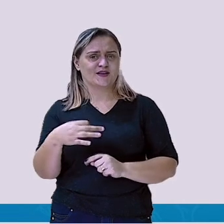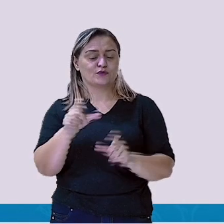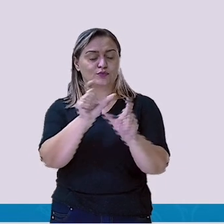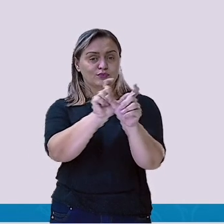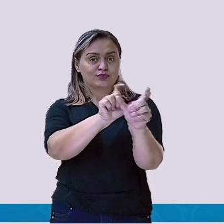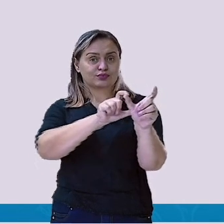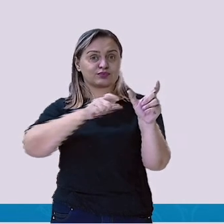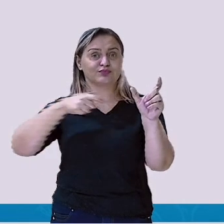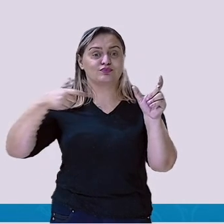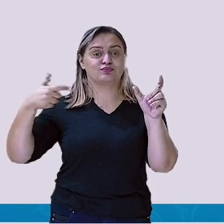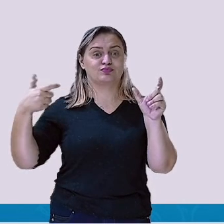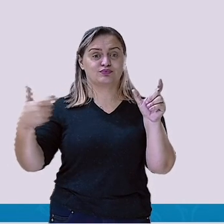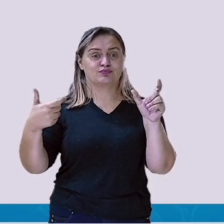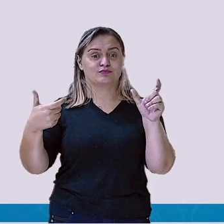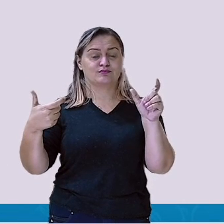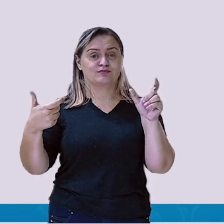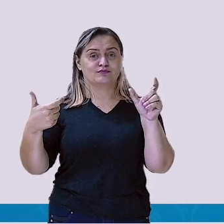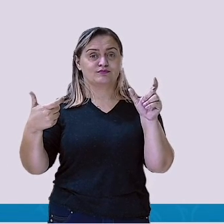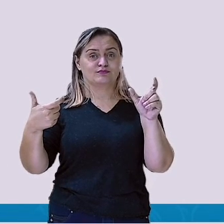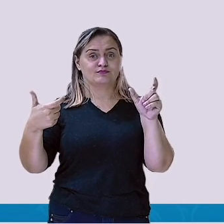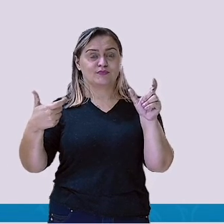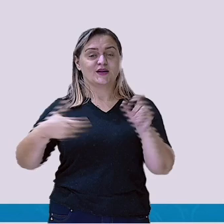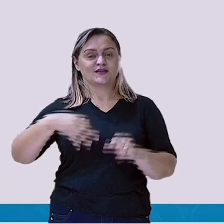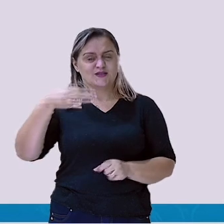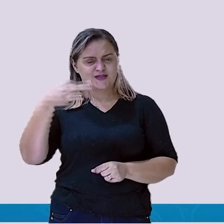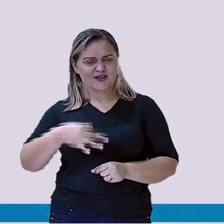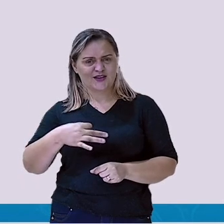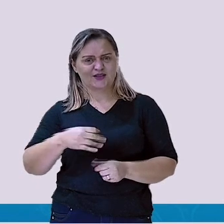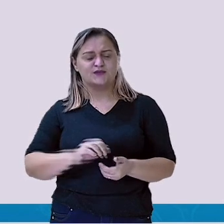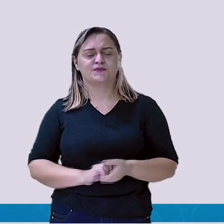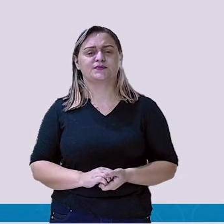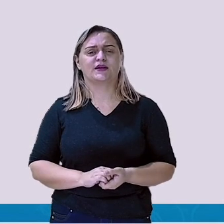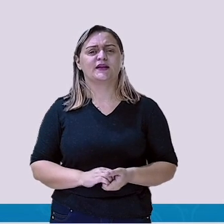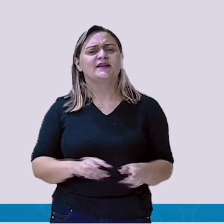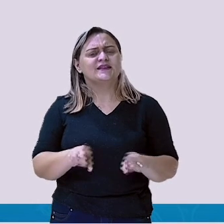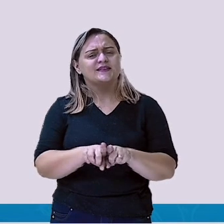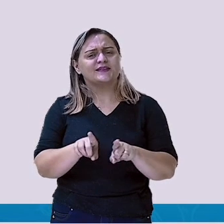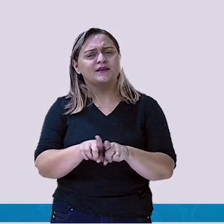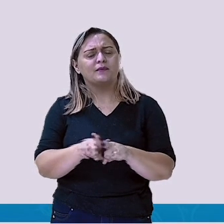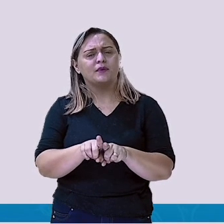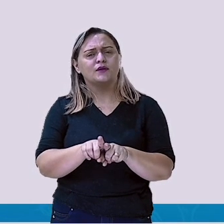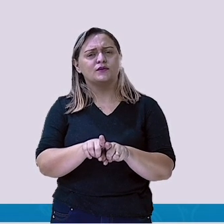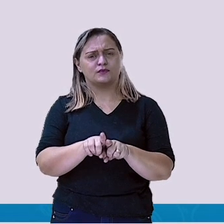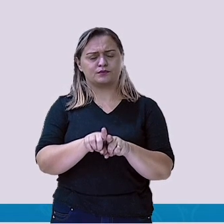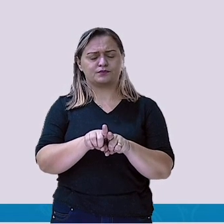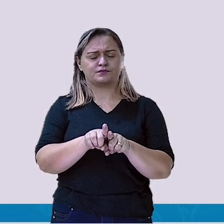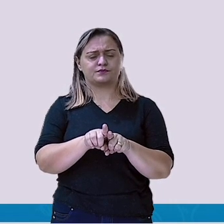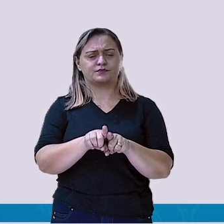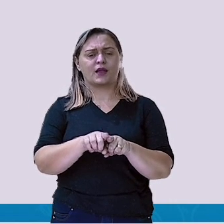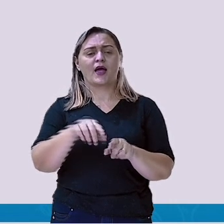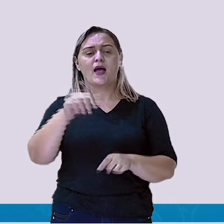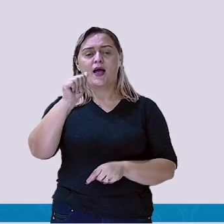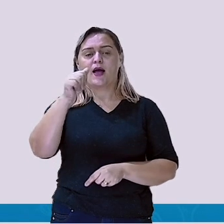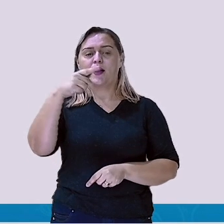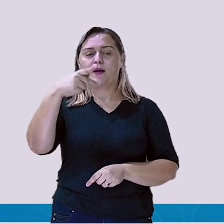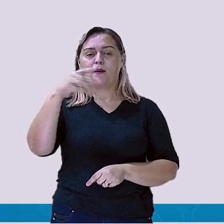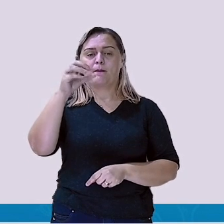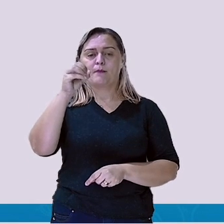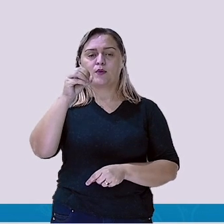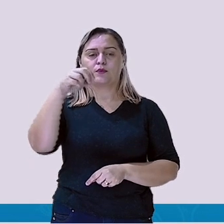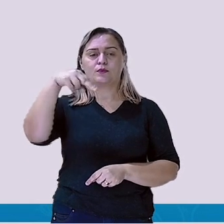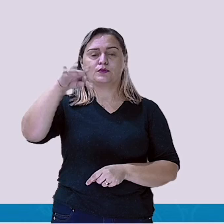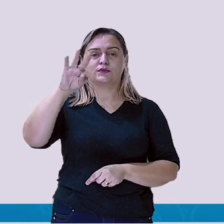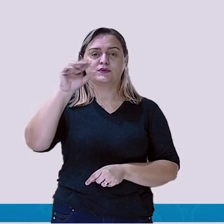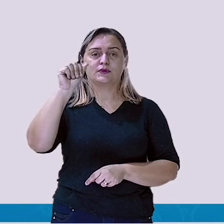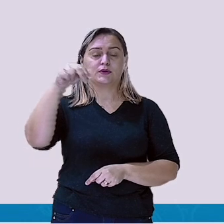apontando e mirando. Elas são sinônimos uma das outras. Não é isso? São palavras parecidas, escritas